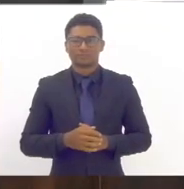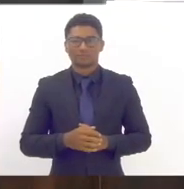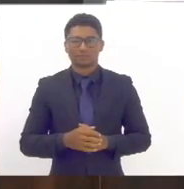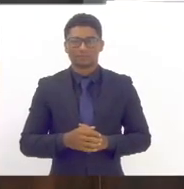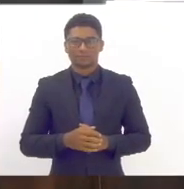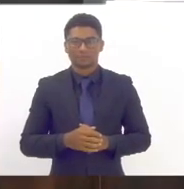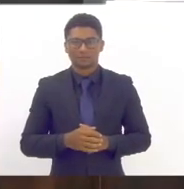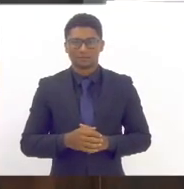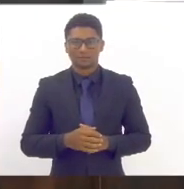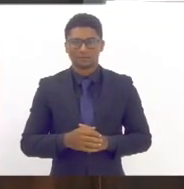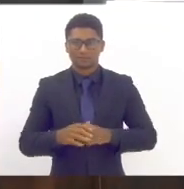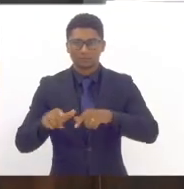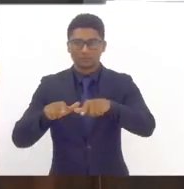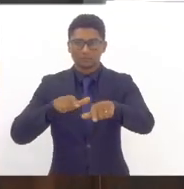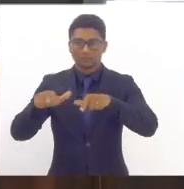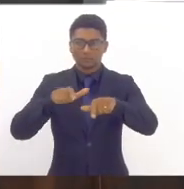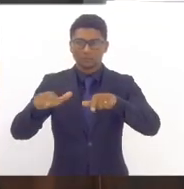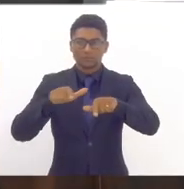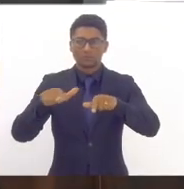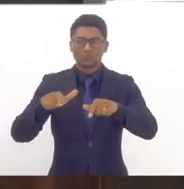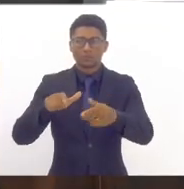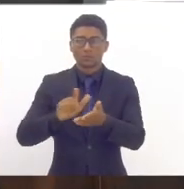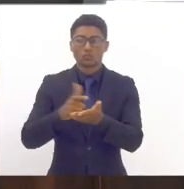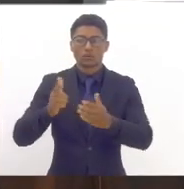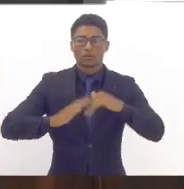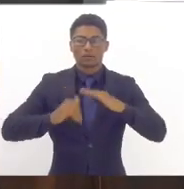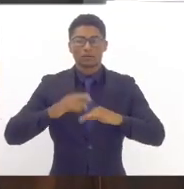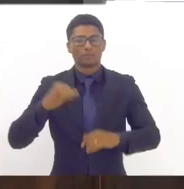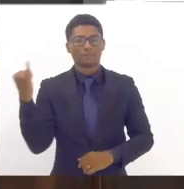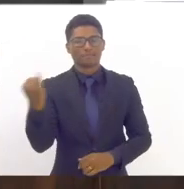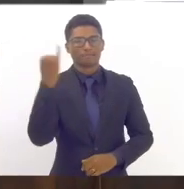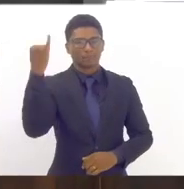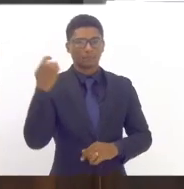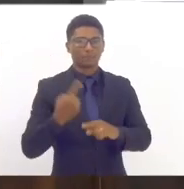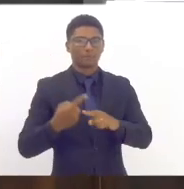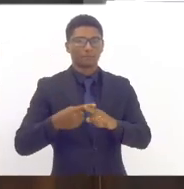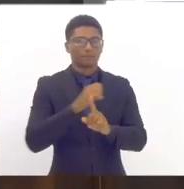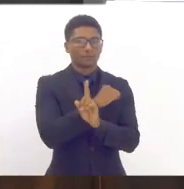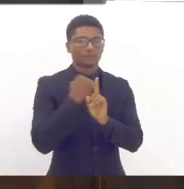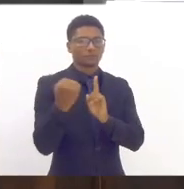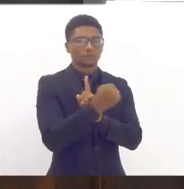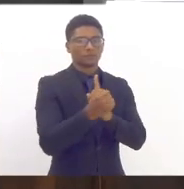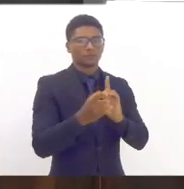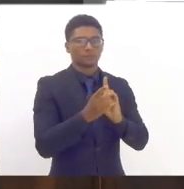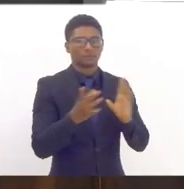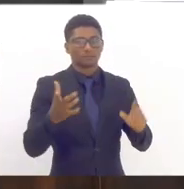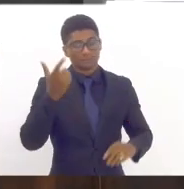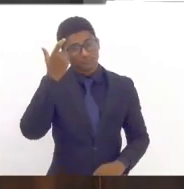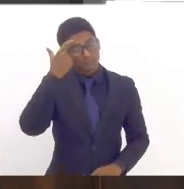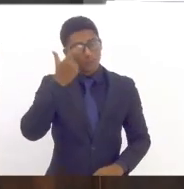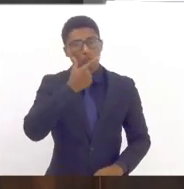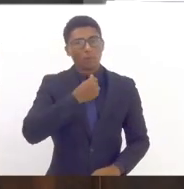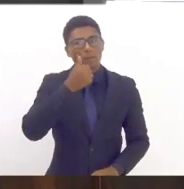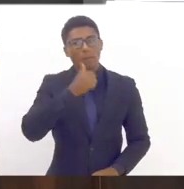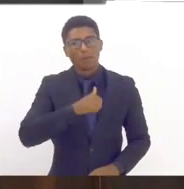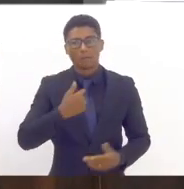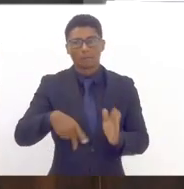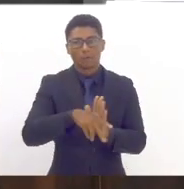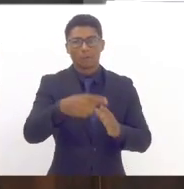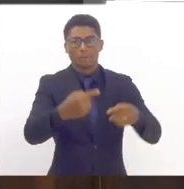O trabalho da imprensa é fundamental em qualquer sociedade que se pretenda democrática. O que seria dos homens e mulheres da política sem a